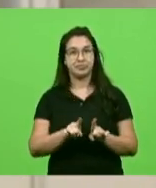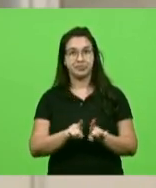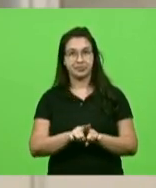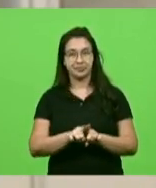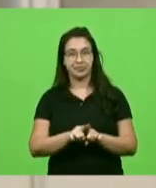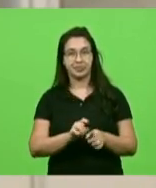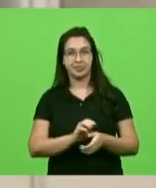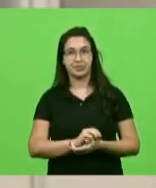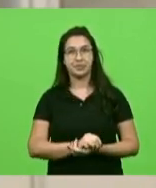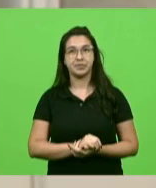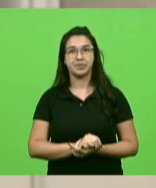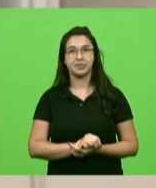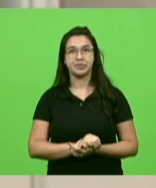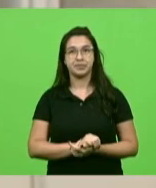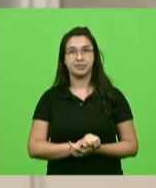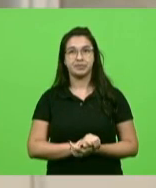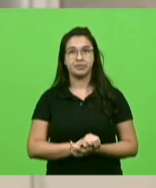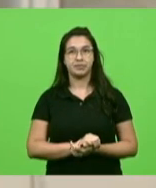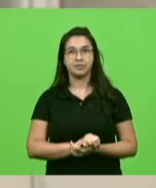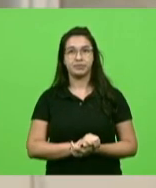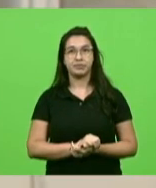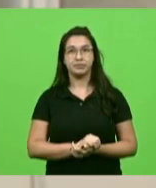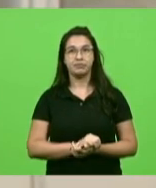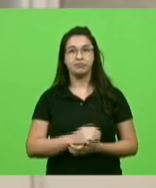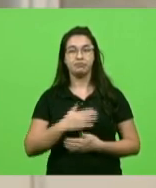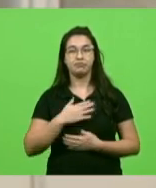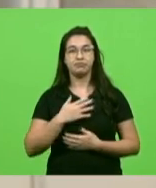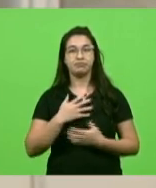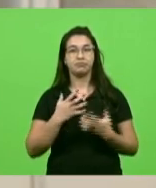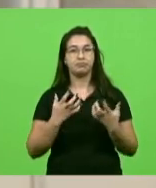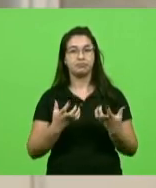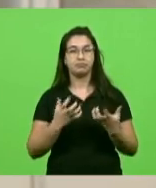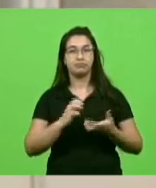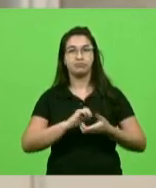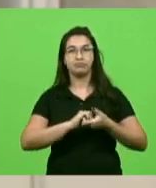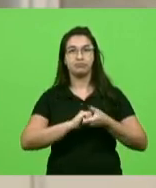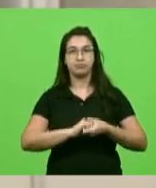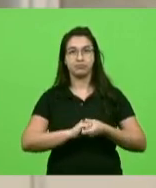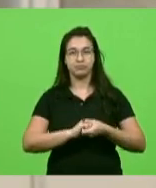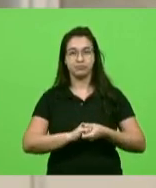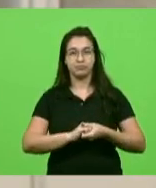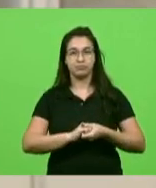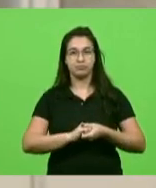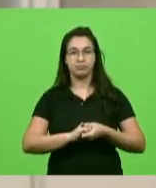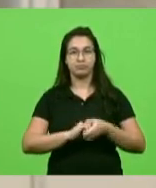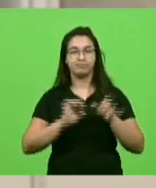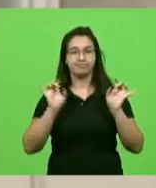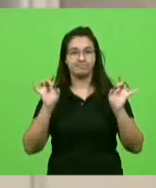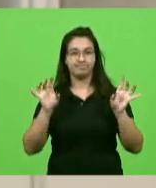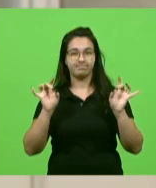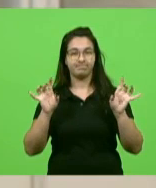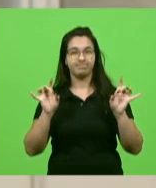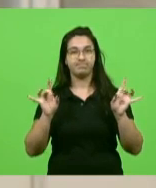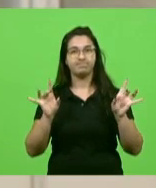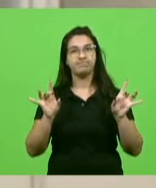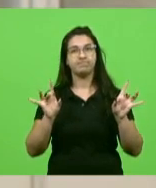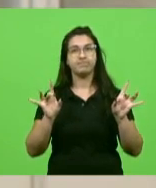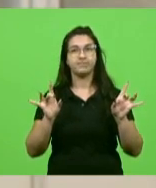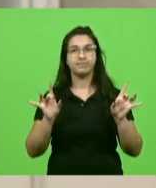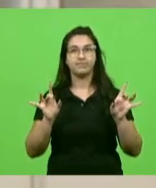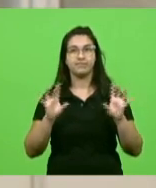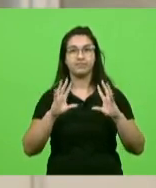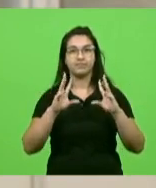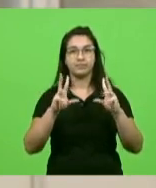faço gostaria de cumprimentar de forma especial a